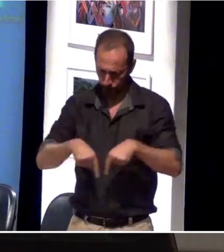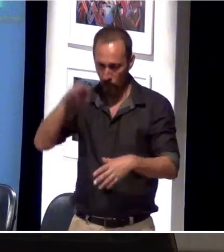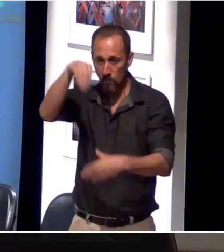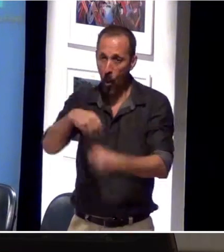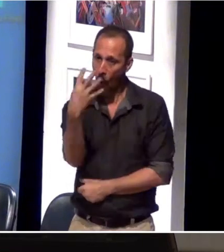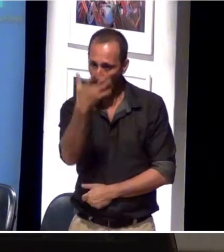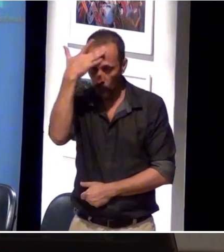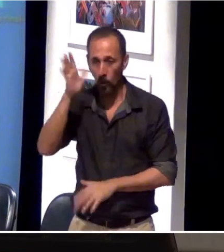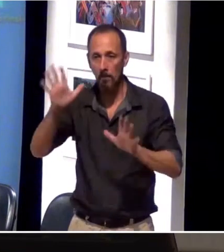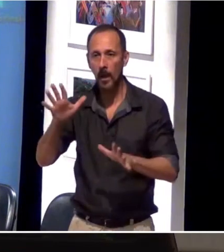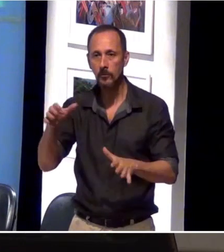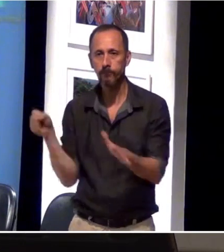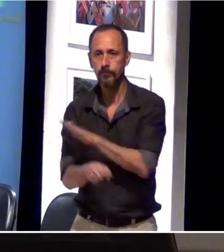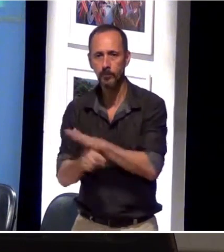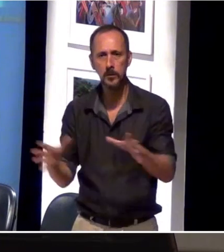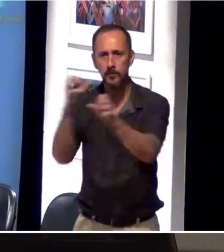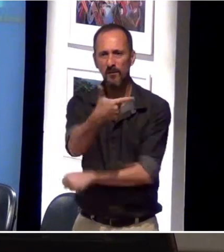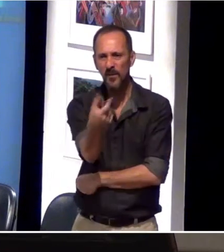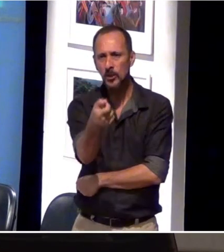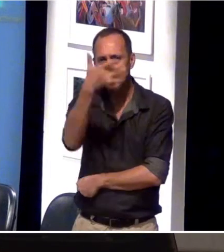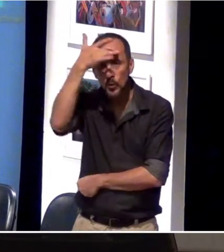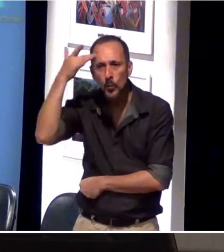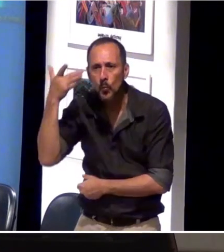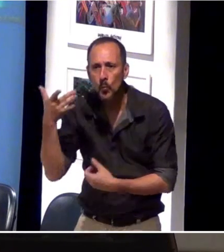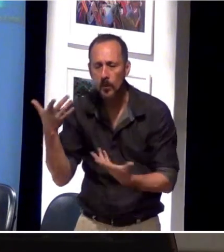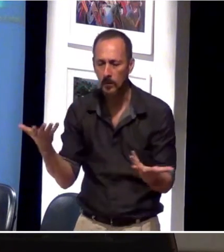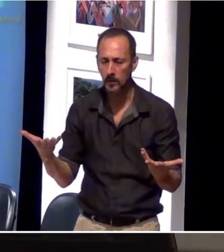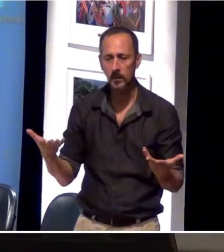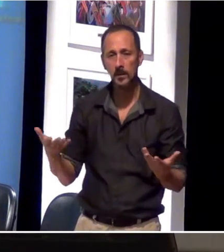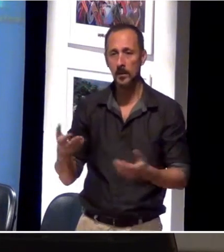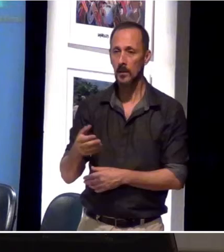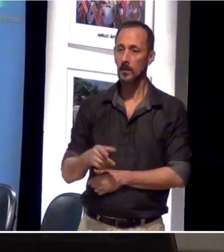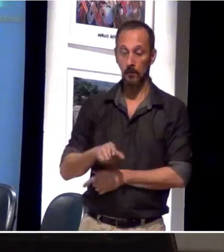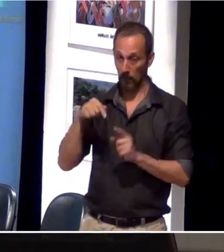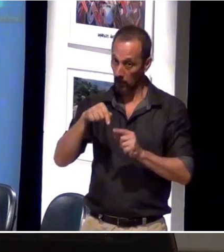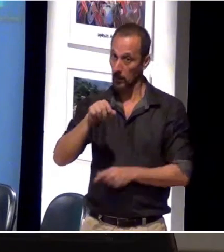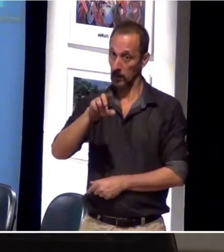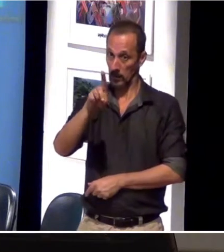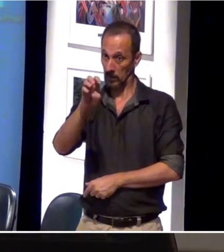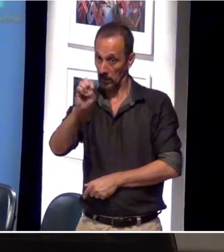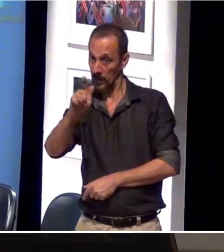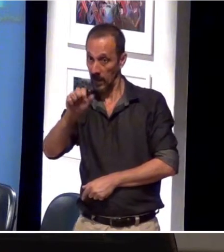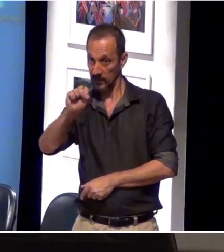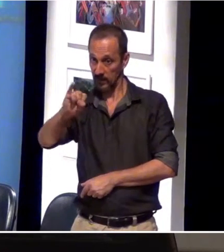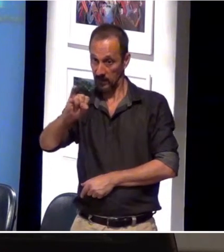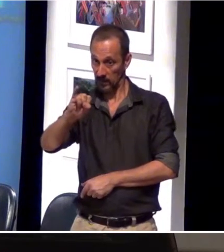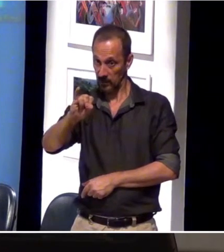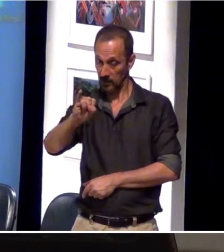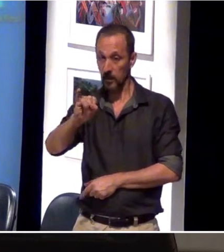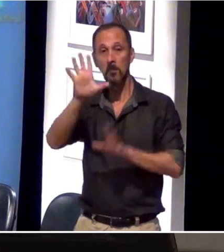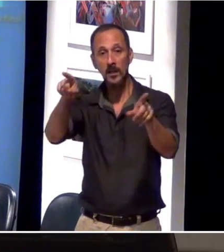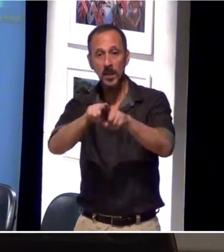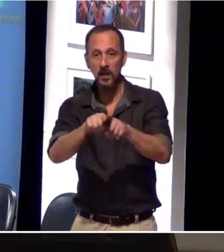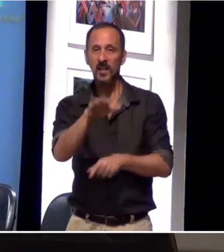ali. E isso é, quando você está falando de Degase hoje, isso é o quadro da